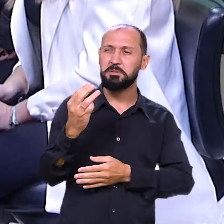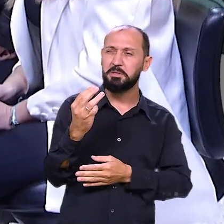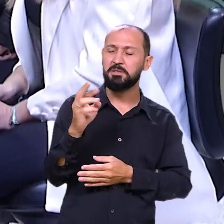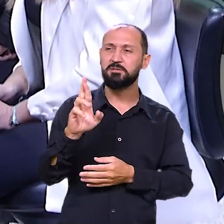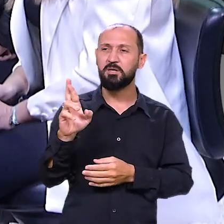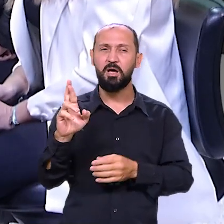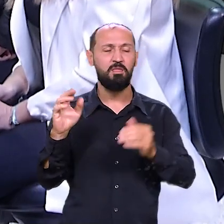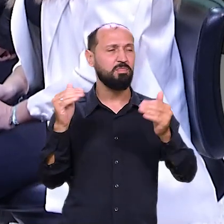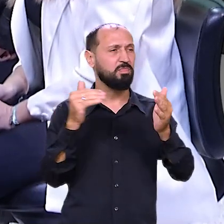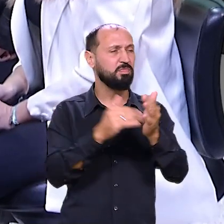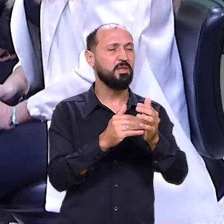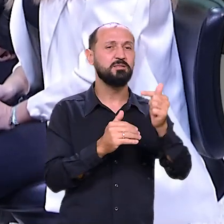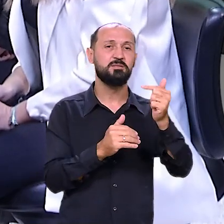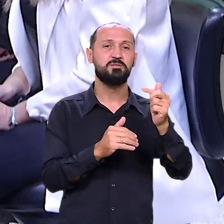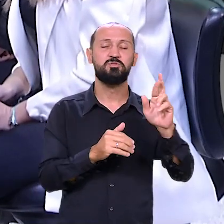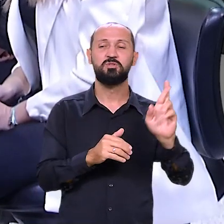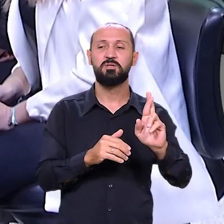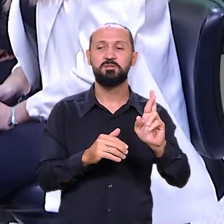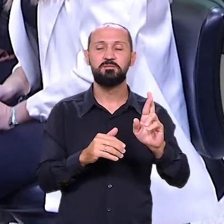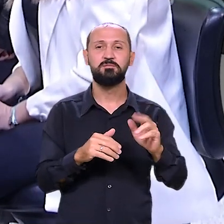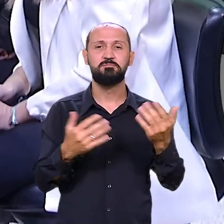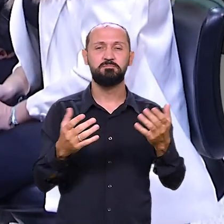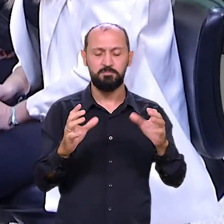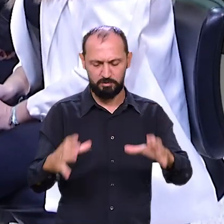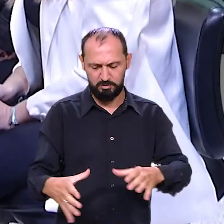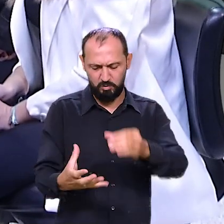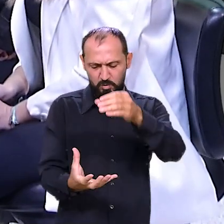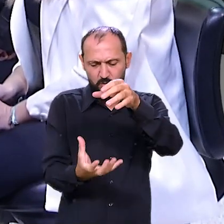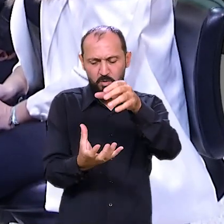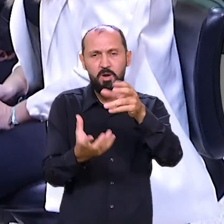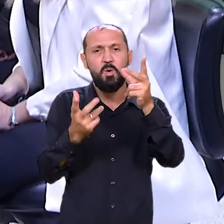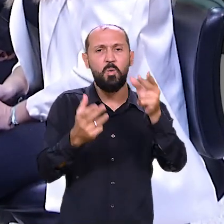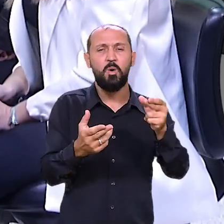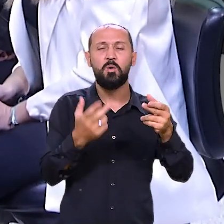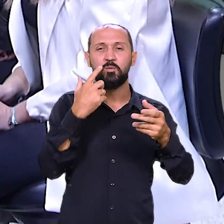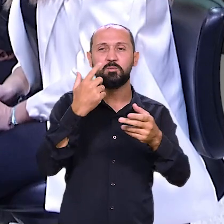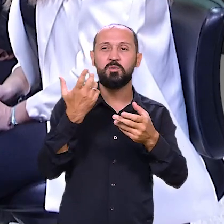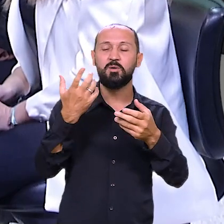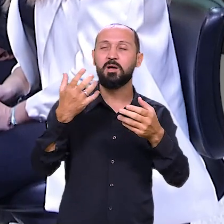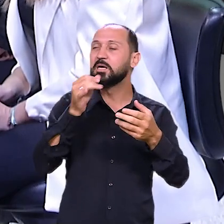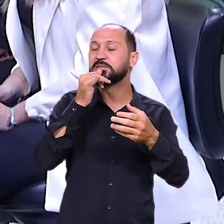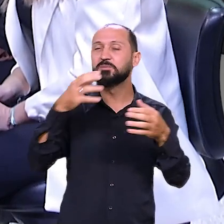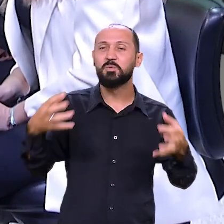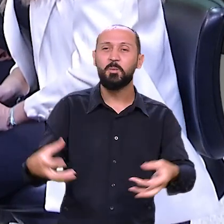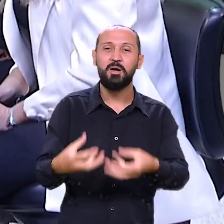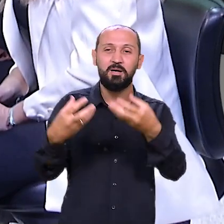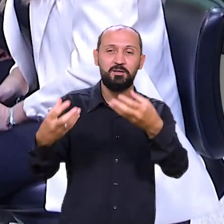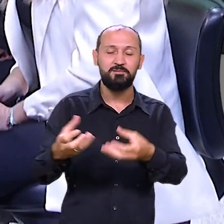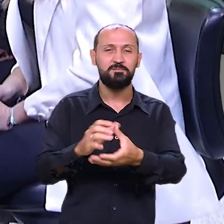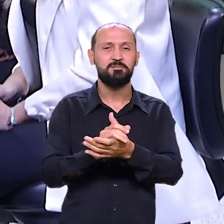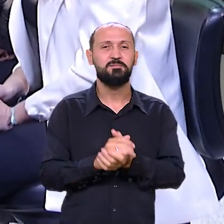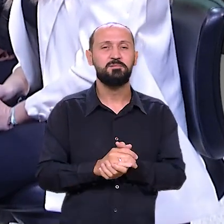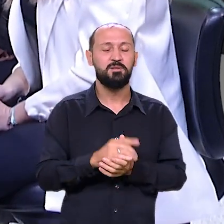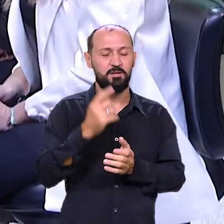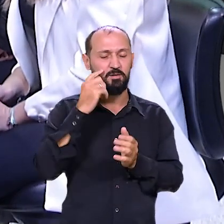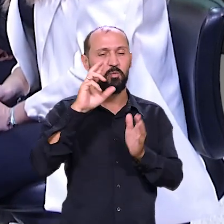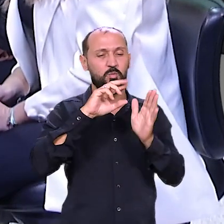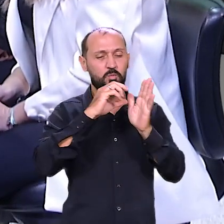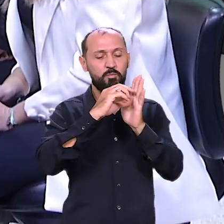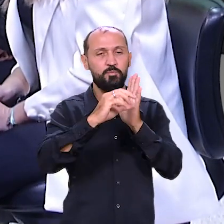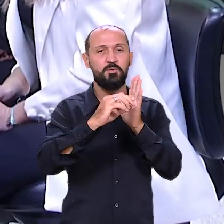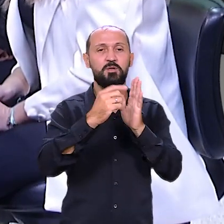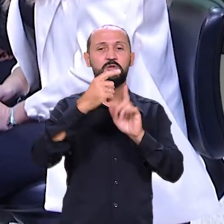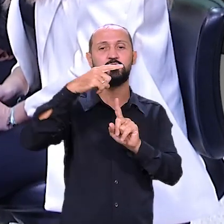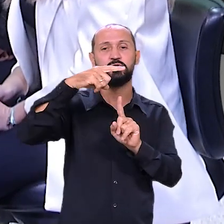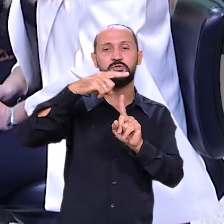a R$7, mesmo pacotinho de queijo ralado. Para colocar no macarrão. Colocar no macarrão. E ele vem escrito